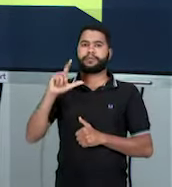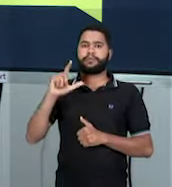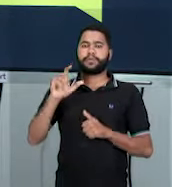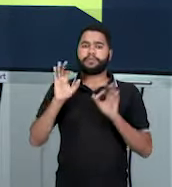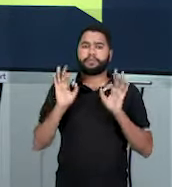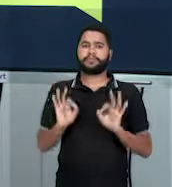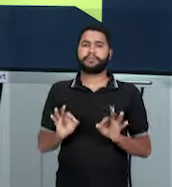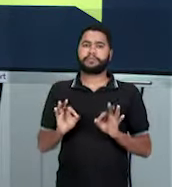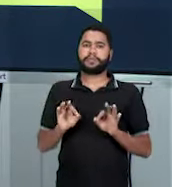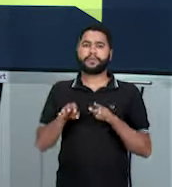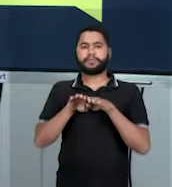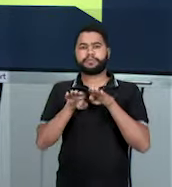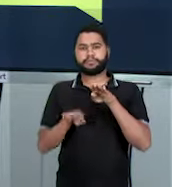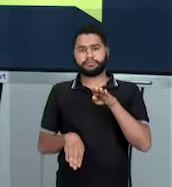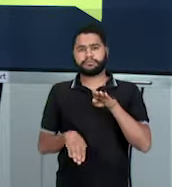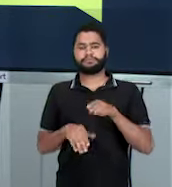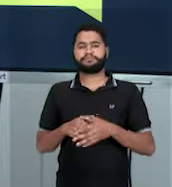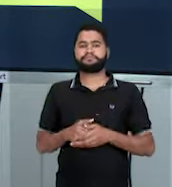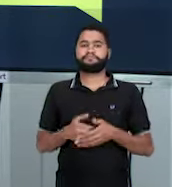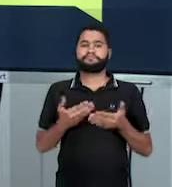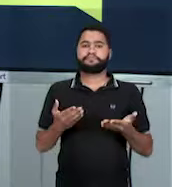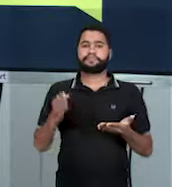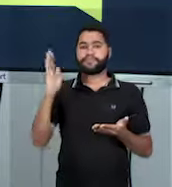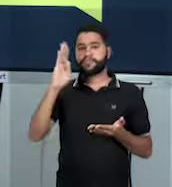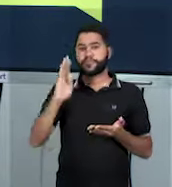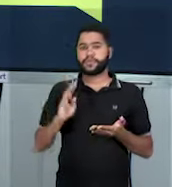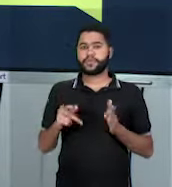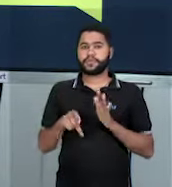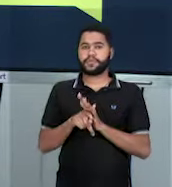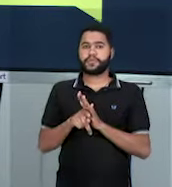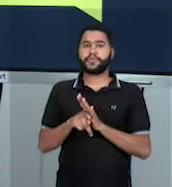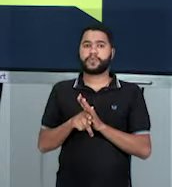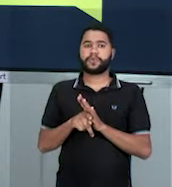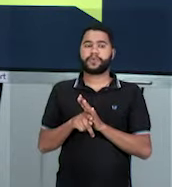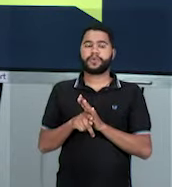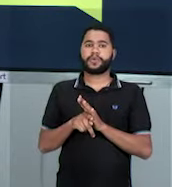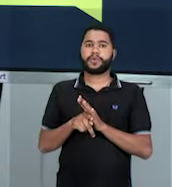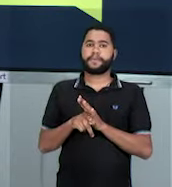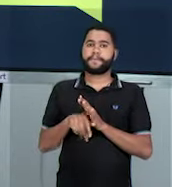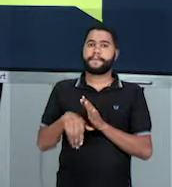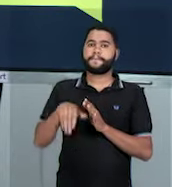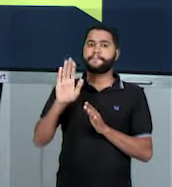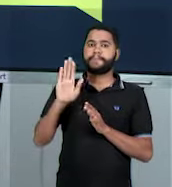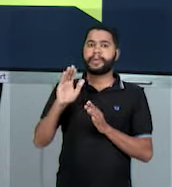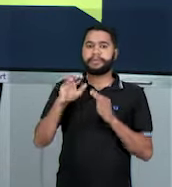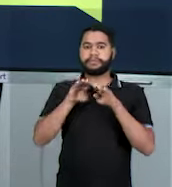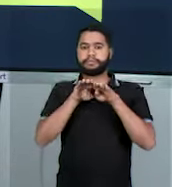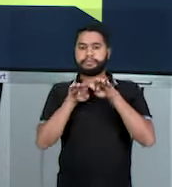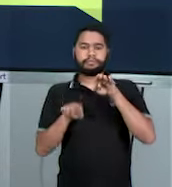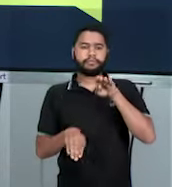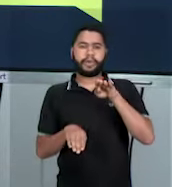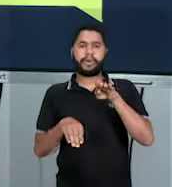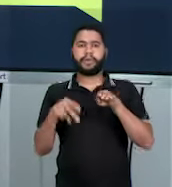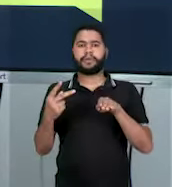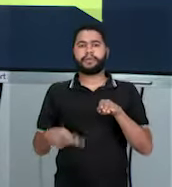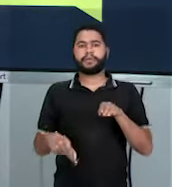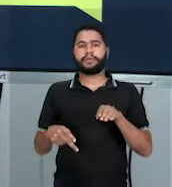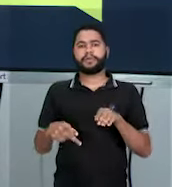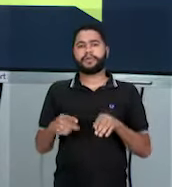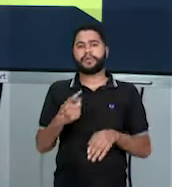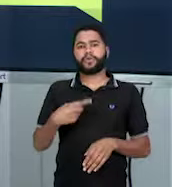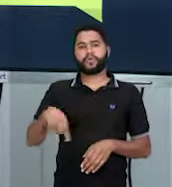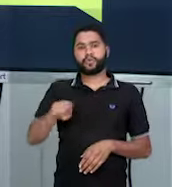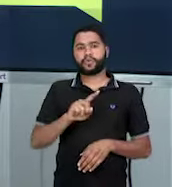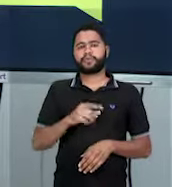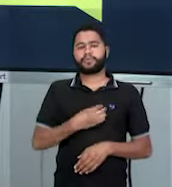exponencial da desigualdade socioeconômica, né? O Brasil sai do regime militar como uma das nações mais desiguais do planeta e a gente ainda,